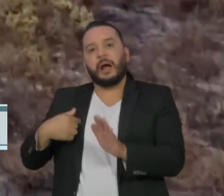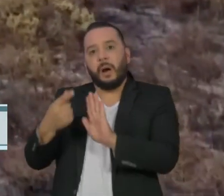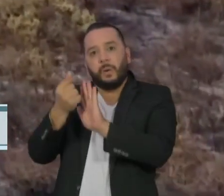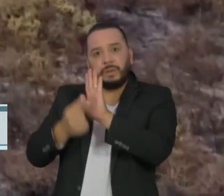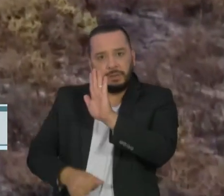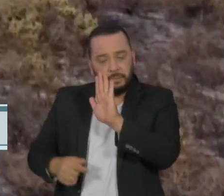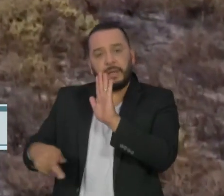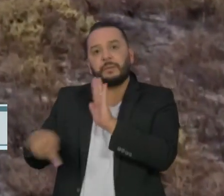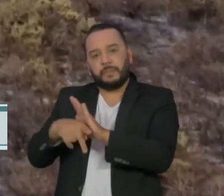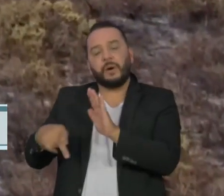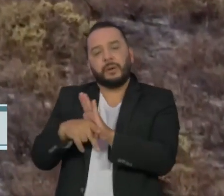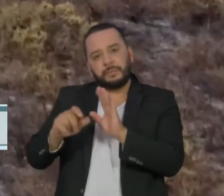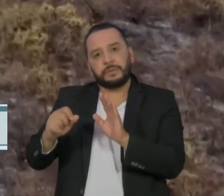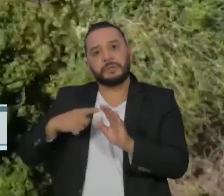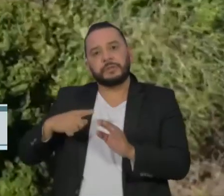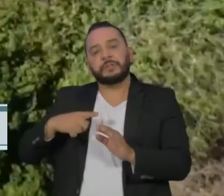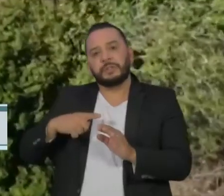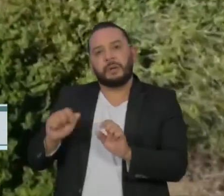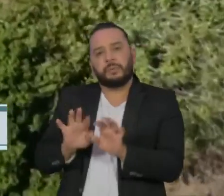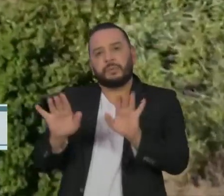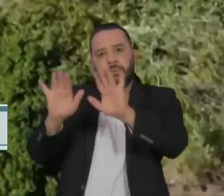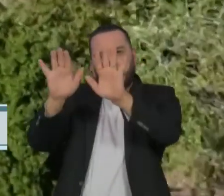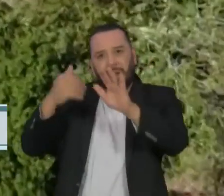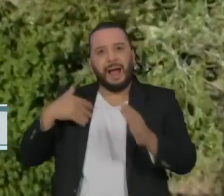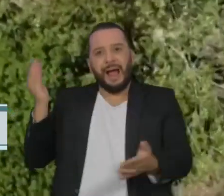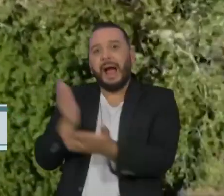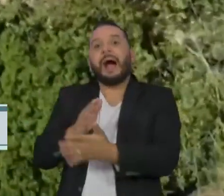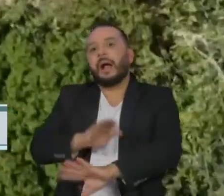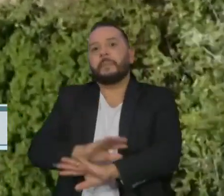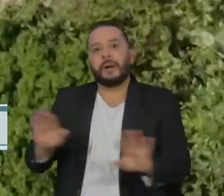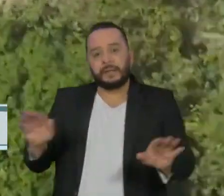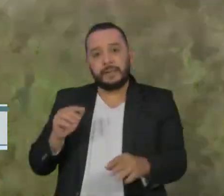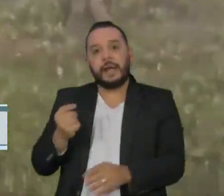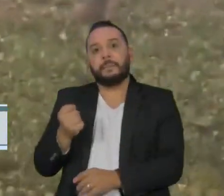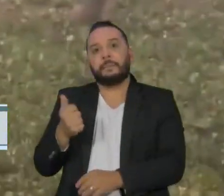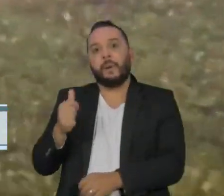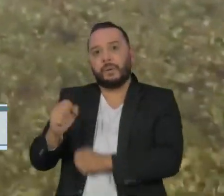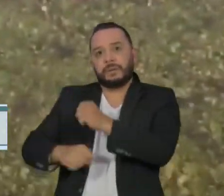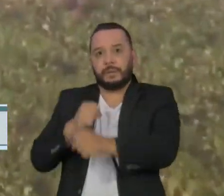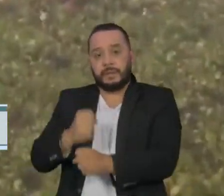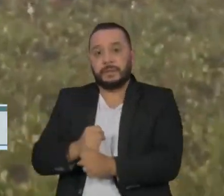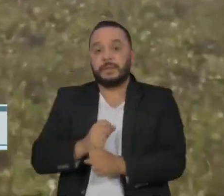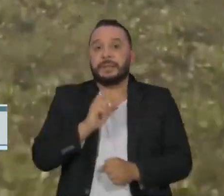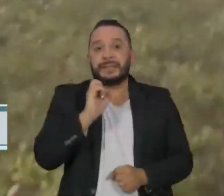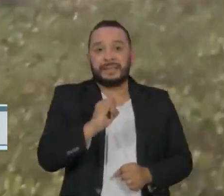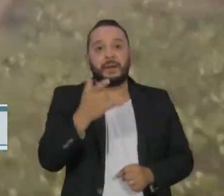por conta própria em poucos anos, mesmo se o resto da população mundial reduzisse suas emissões a zero.